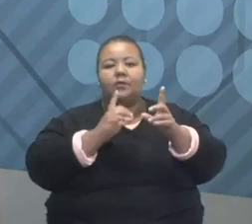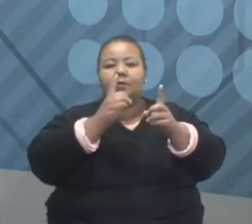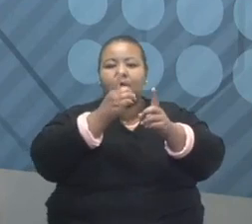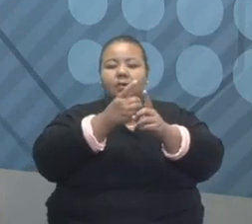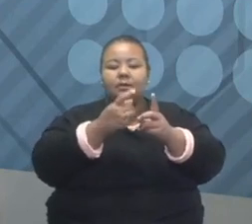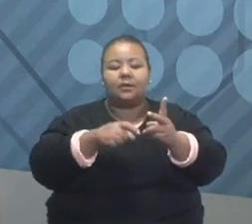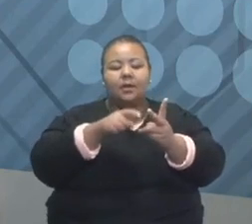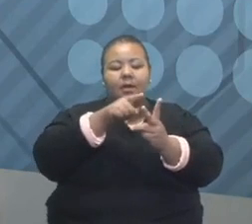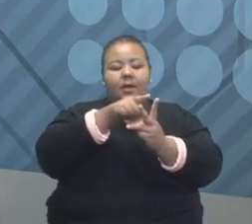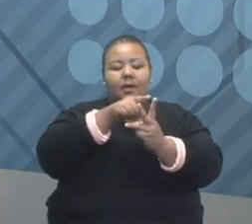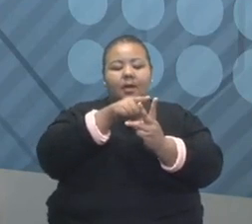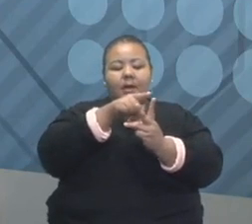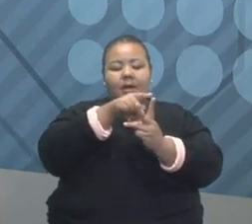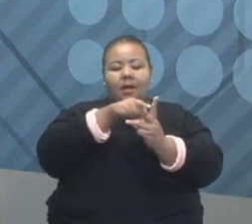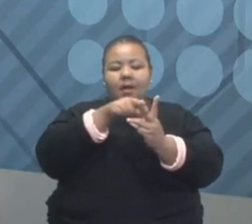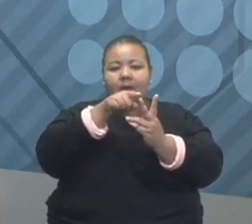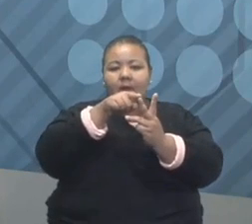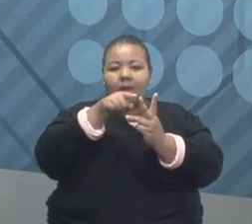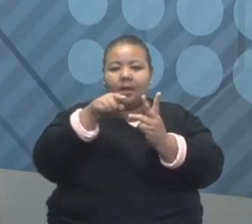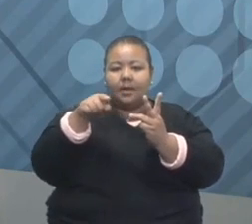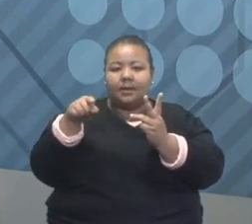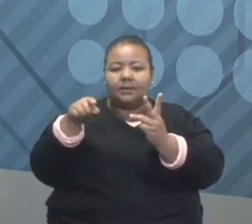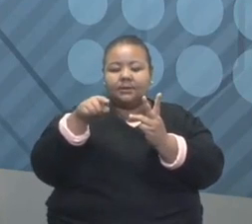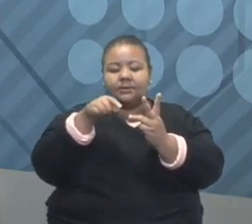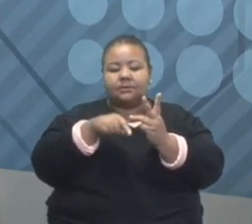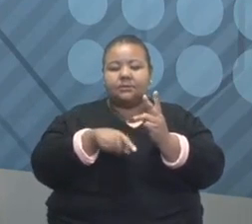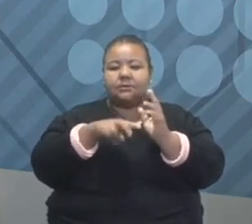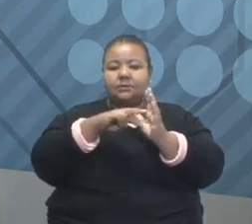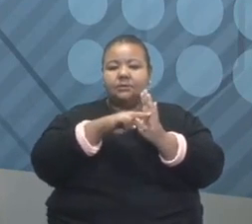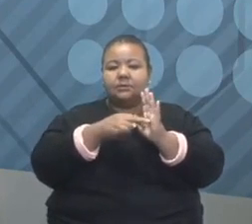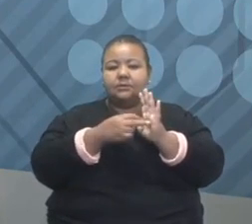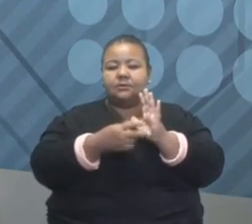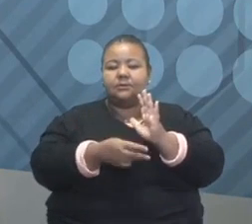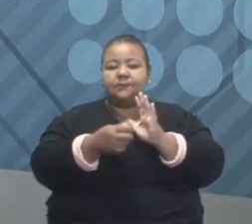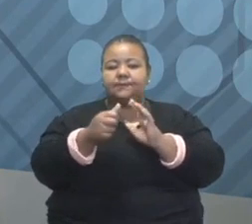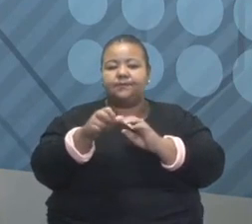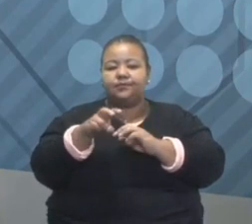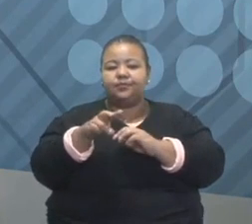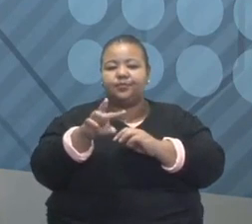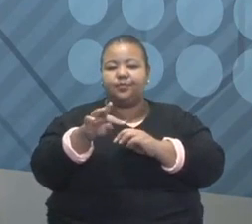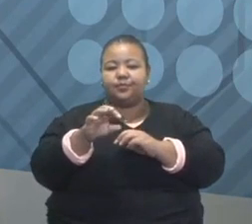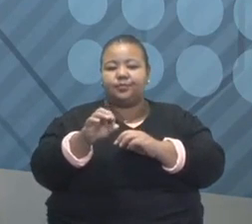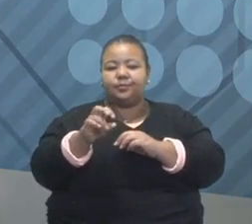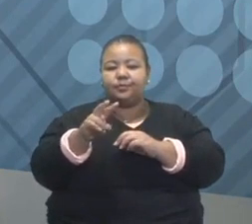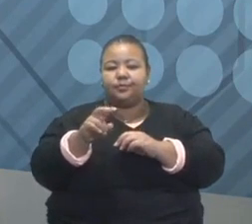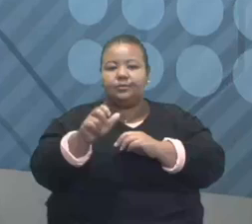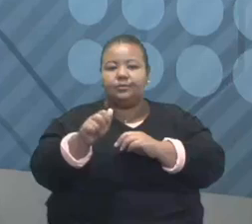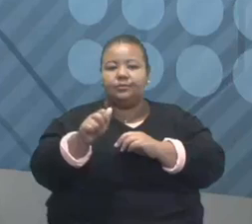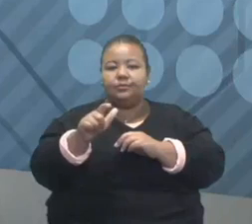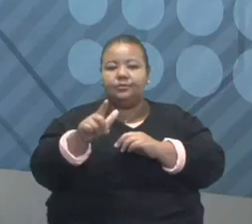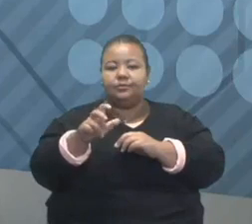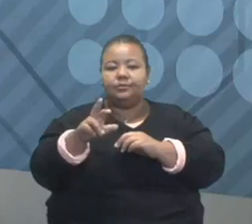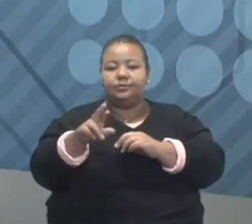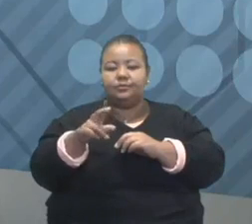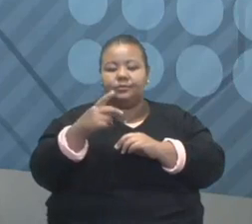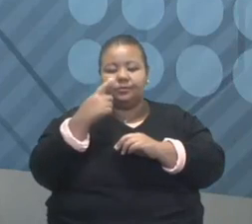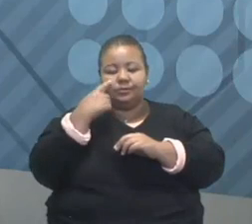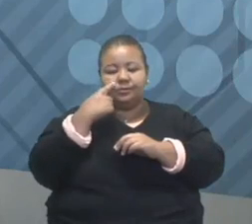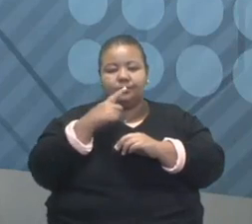raízes referem-se ao autovalor. E a partir dele, você vai encontrar os